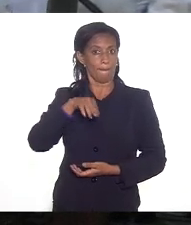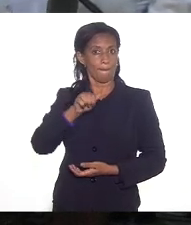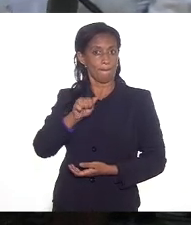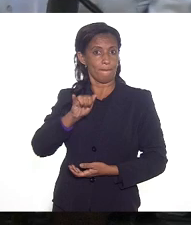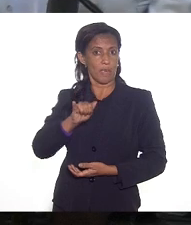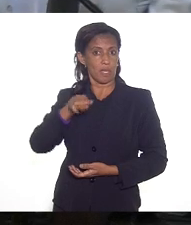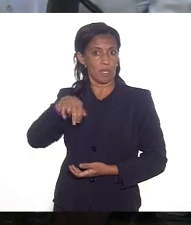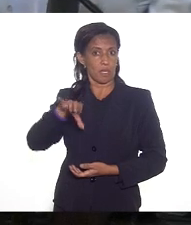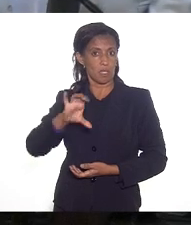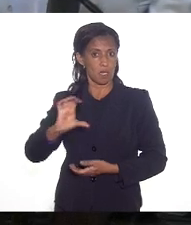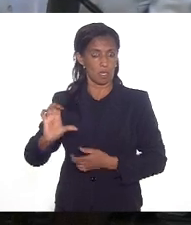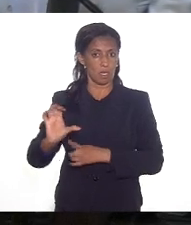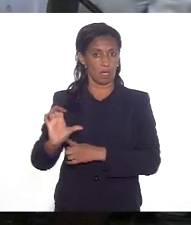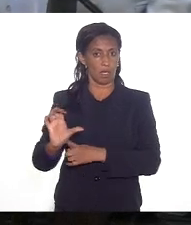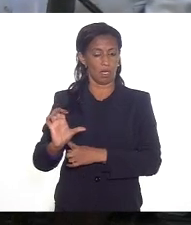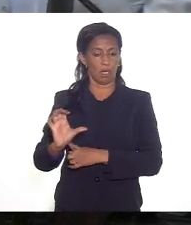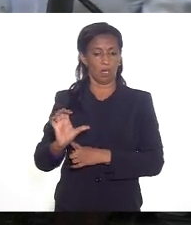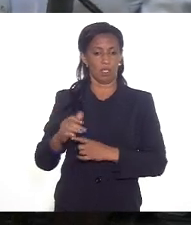e